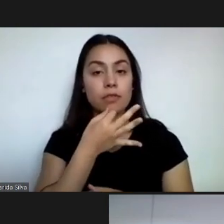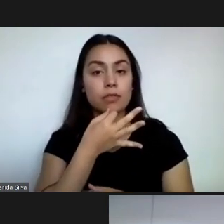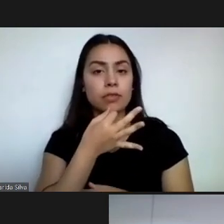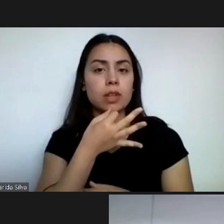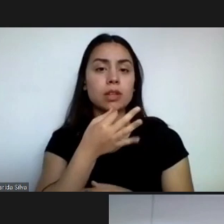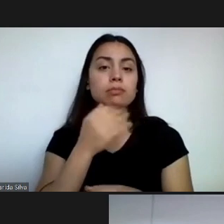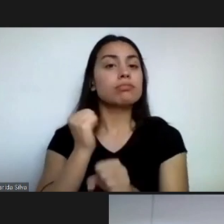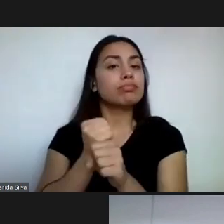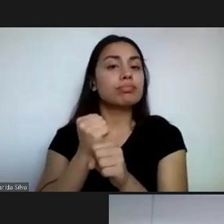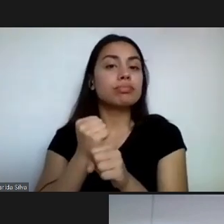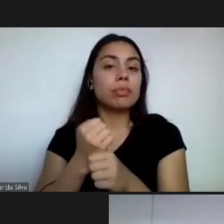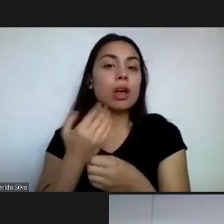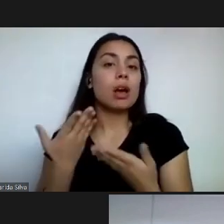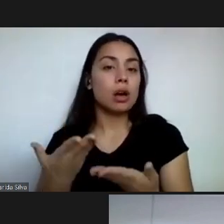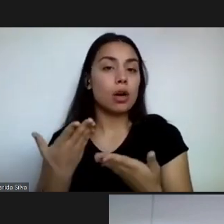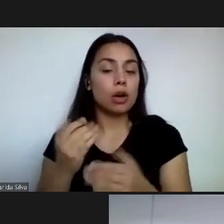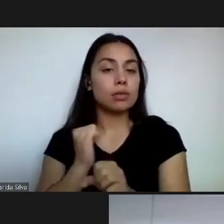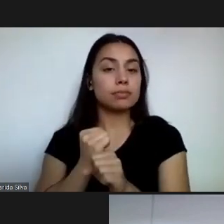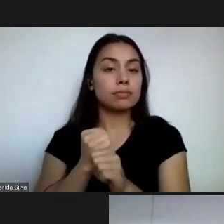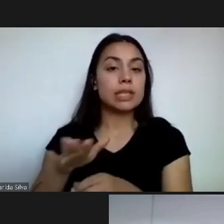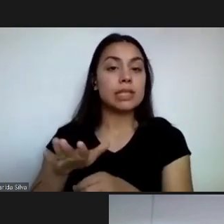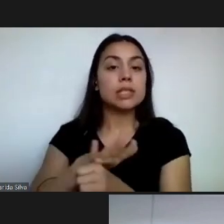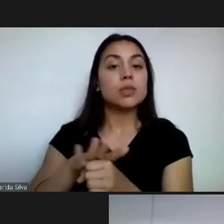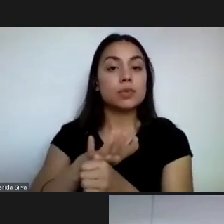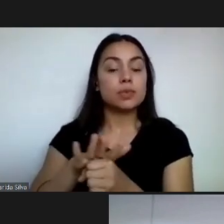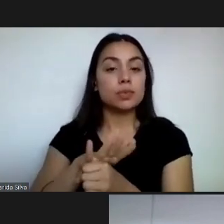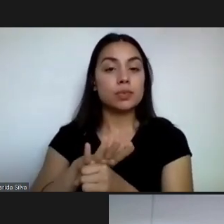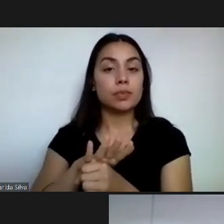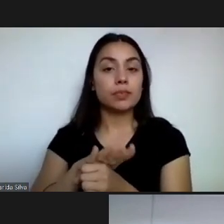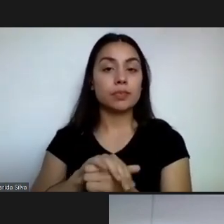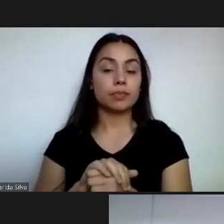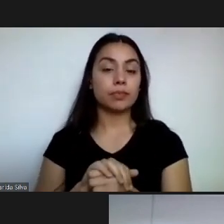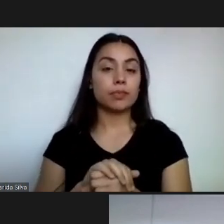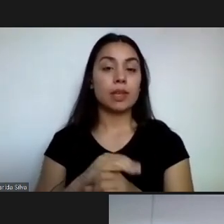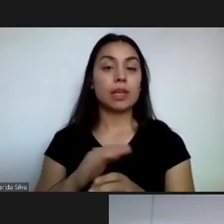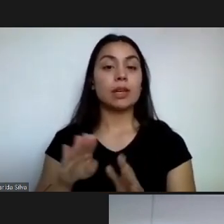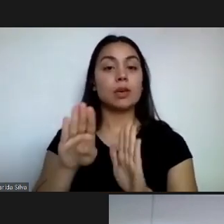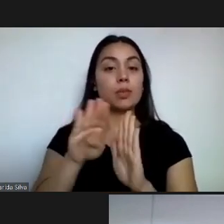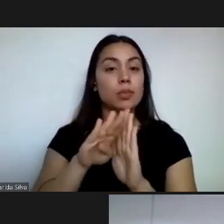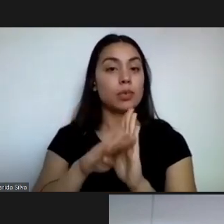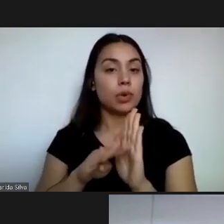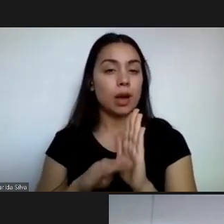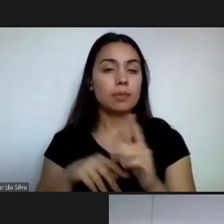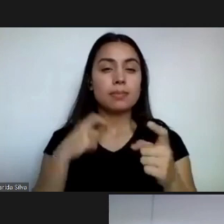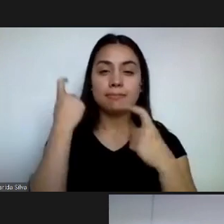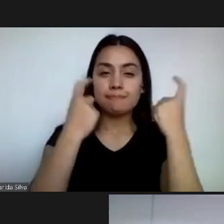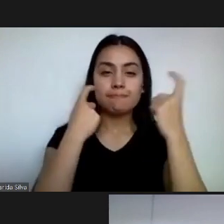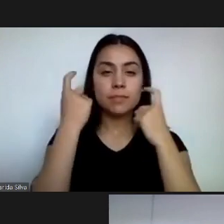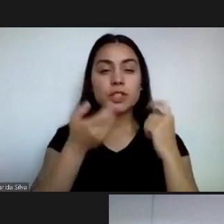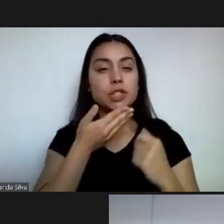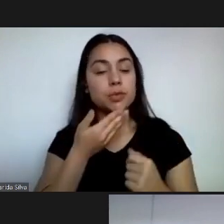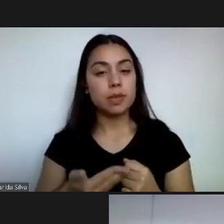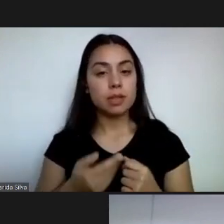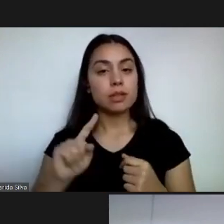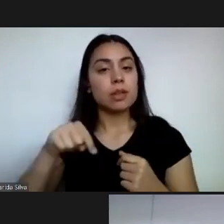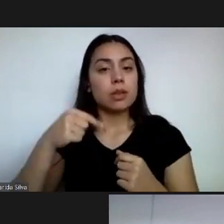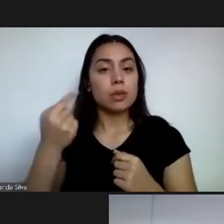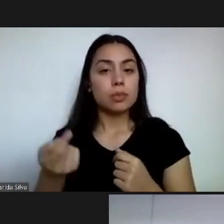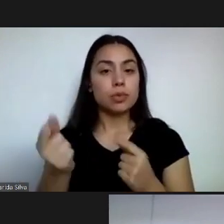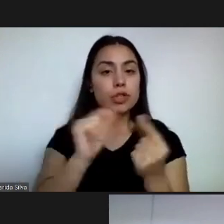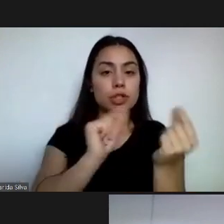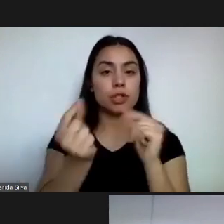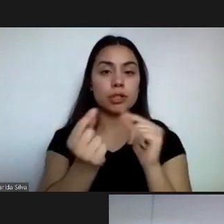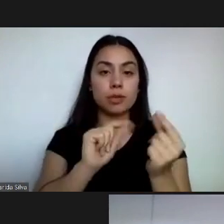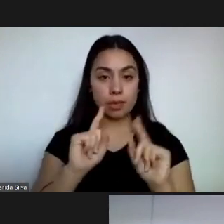é, neste momento, no terreno, tanto a nível de práticas como de reflexões, e depois abriremos, portanto, o debate